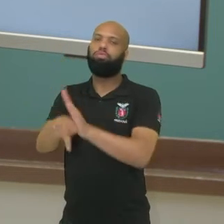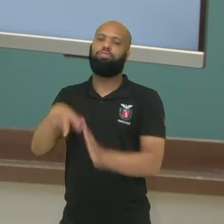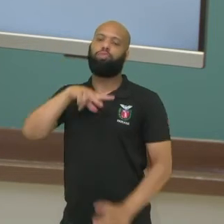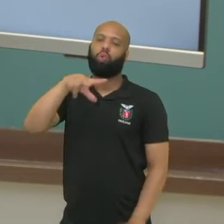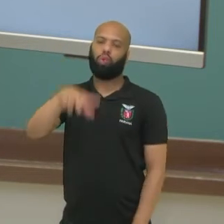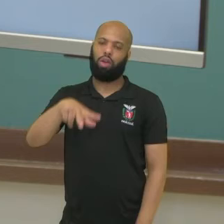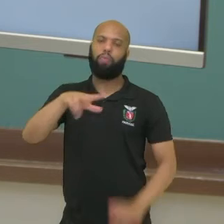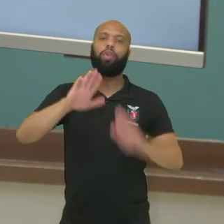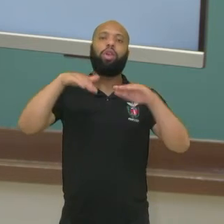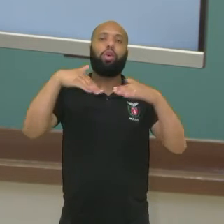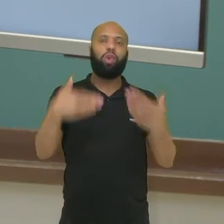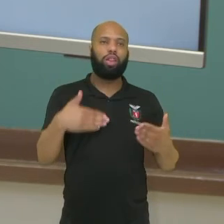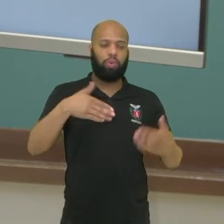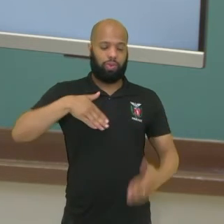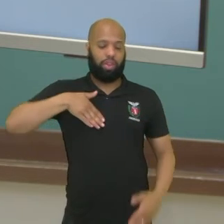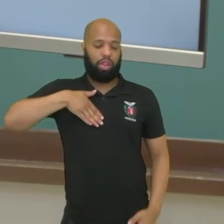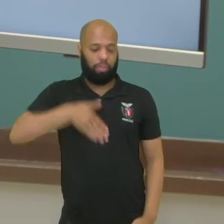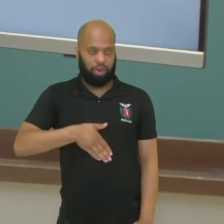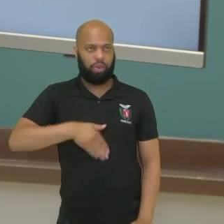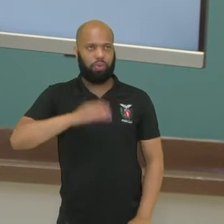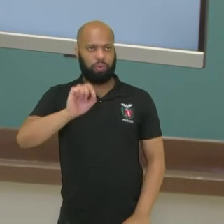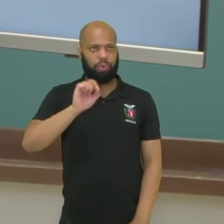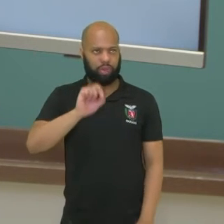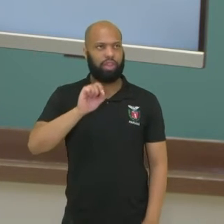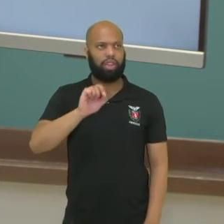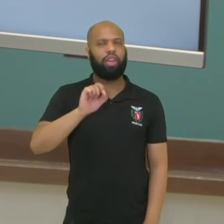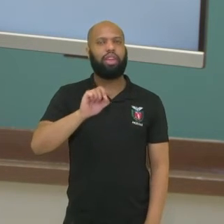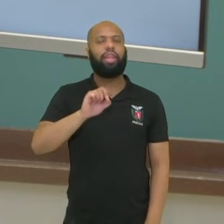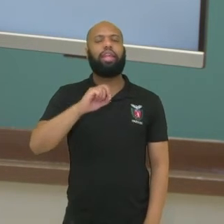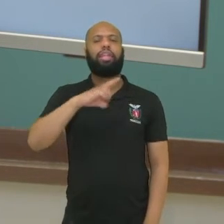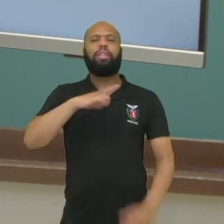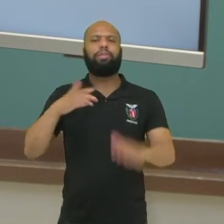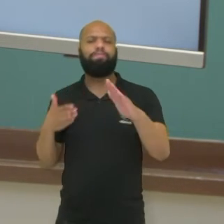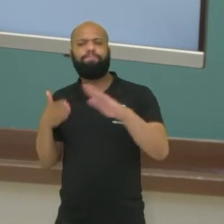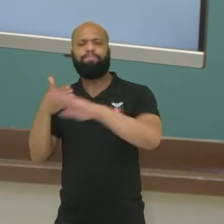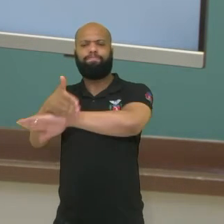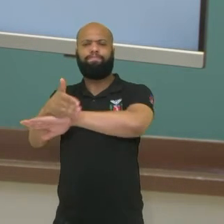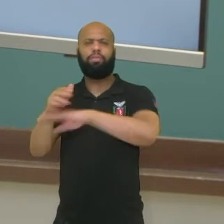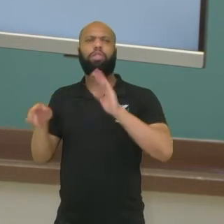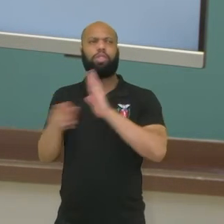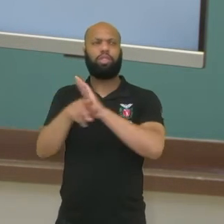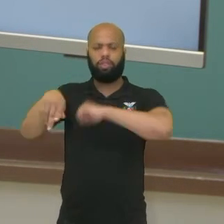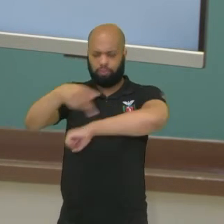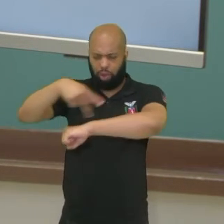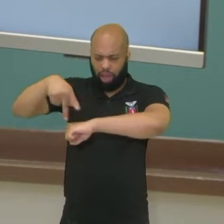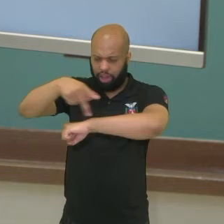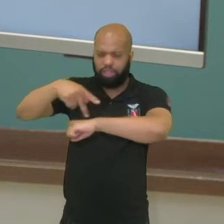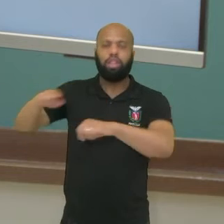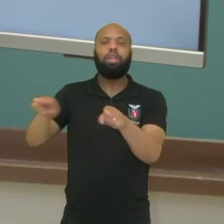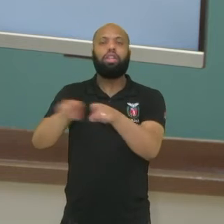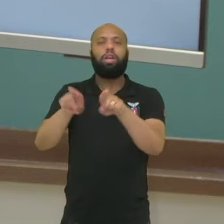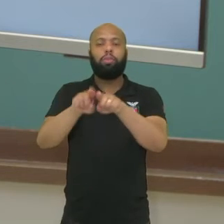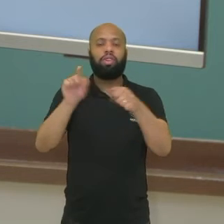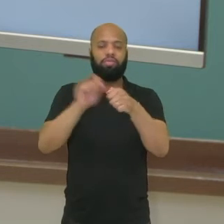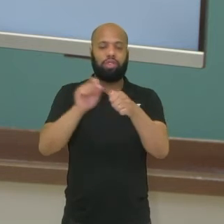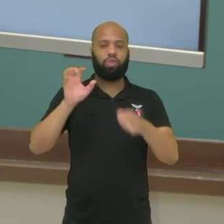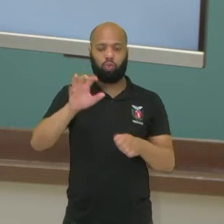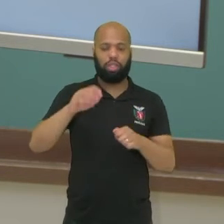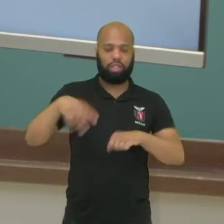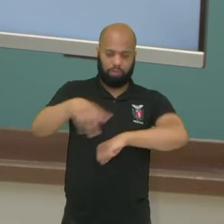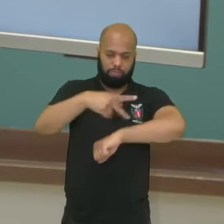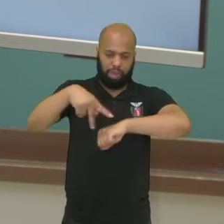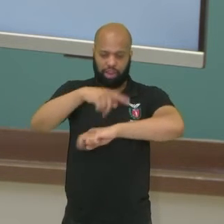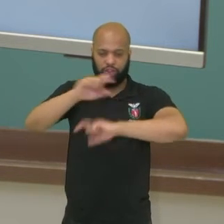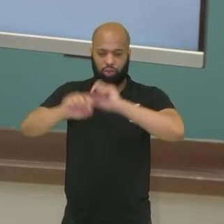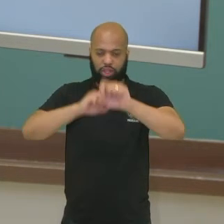isso, né? Napoleão Bonaparte, ele invade os países, ele, né, faz com que esses países rompam os